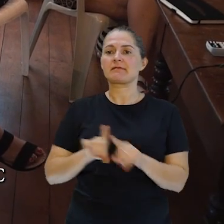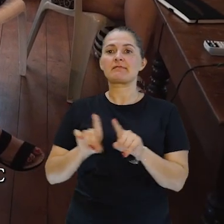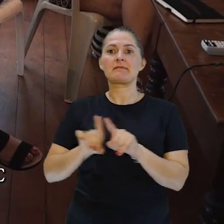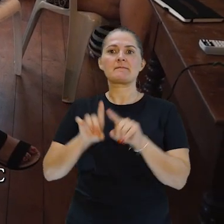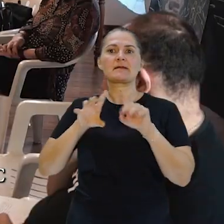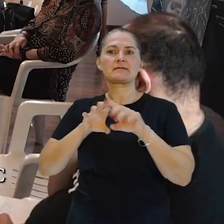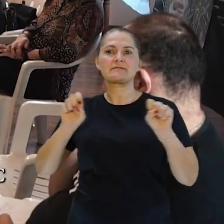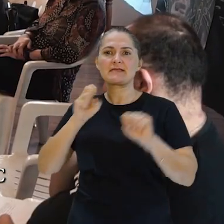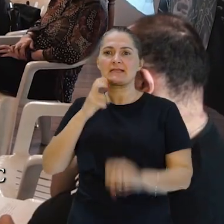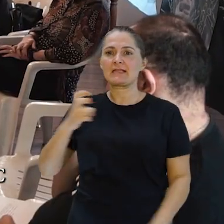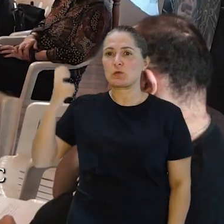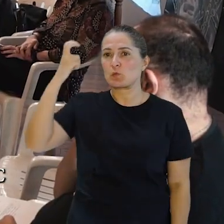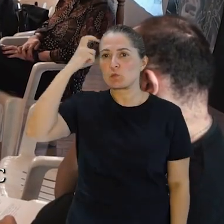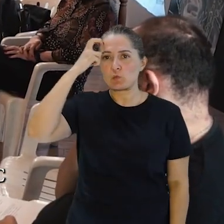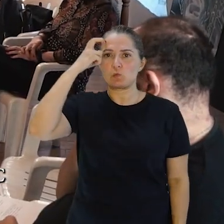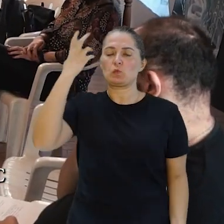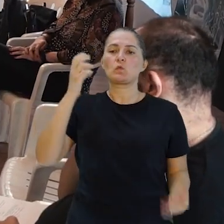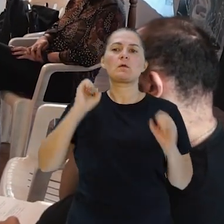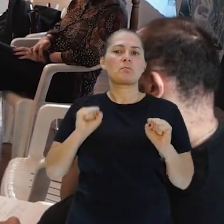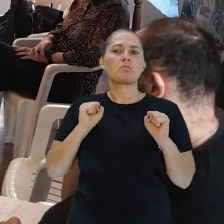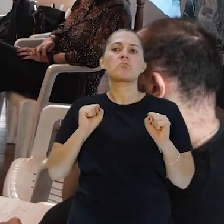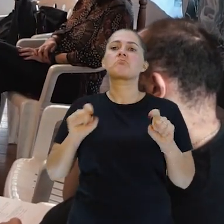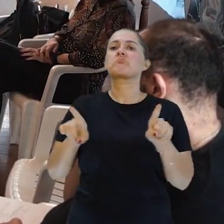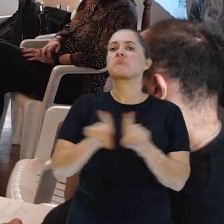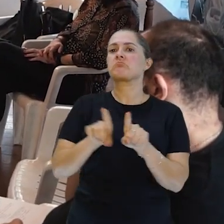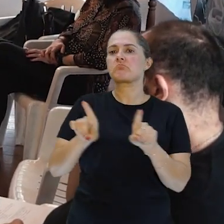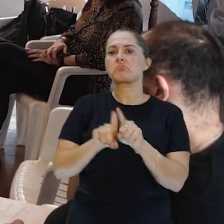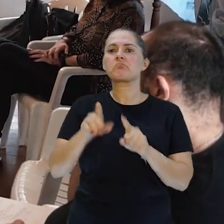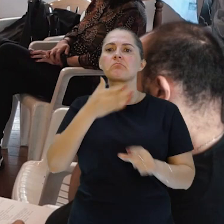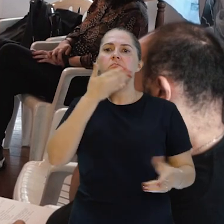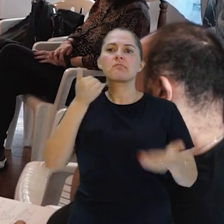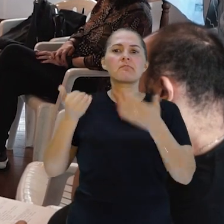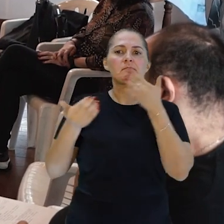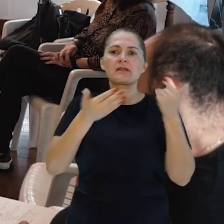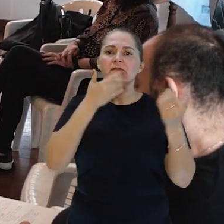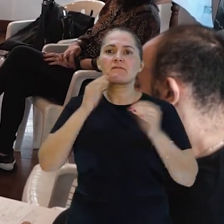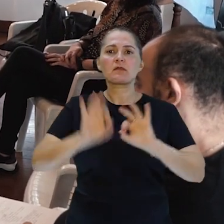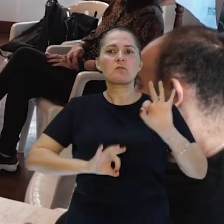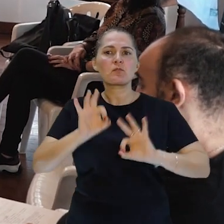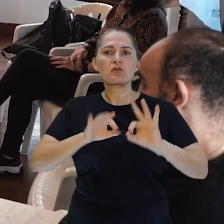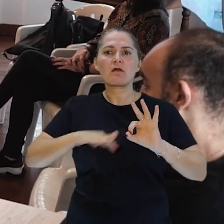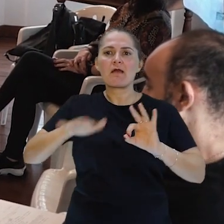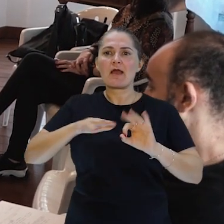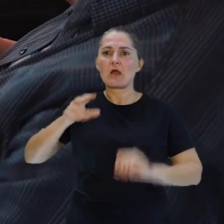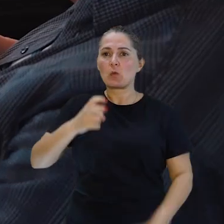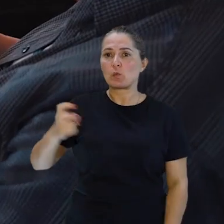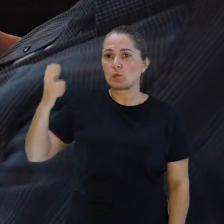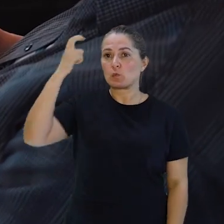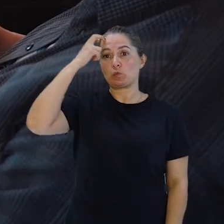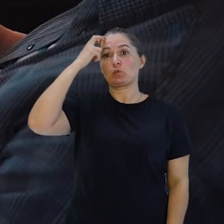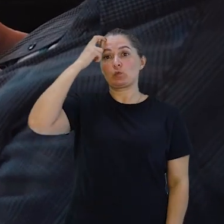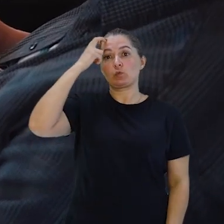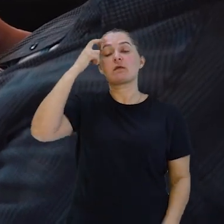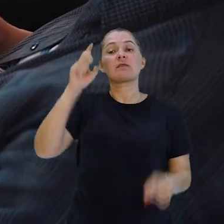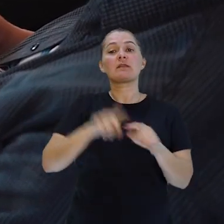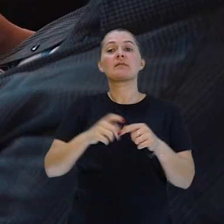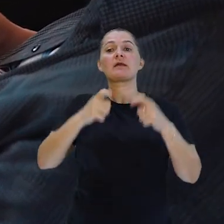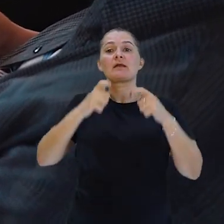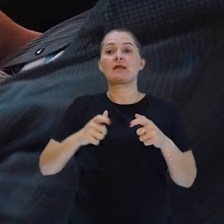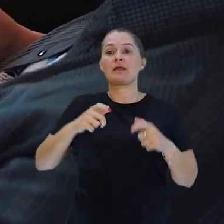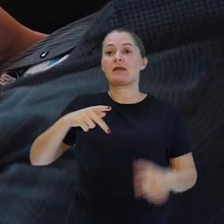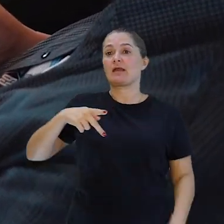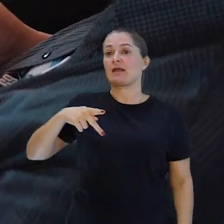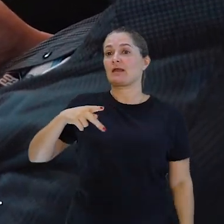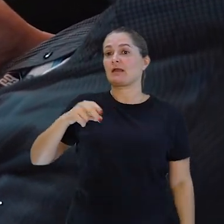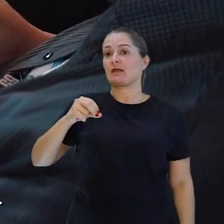acervos de secretarias de cultura, né, que possam também se beneficiar com projetos culturais,